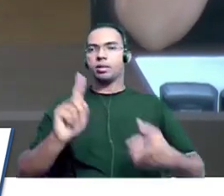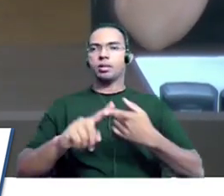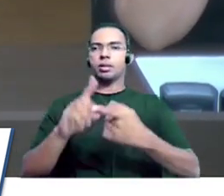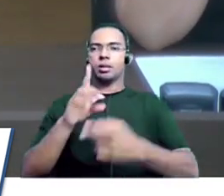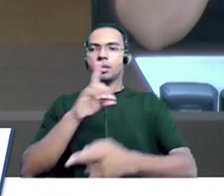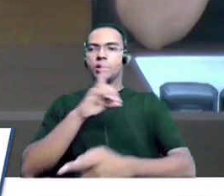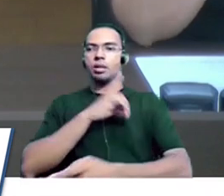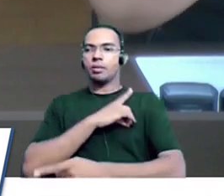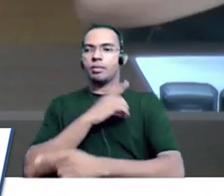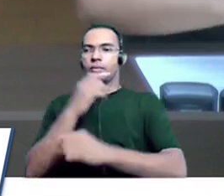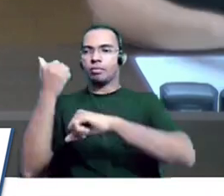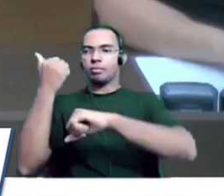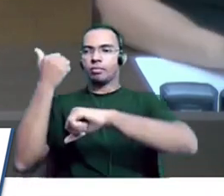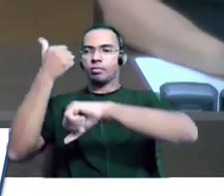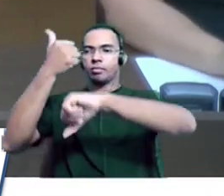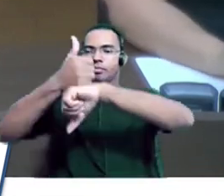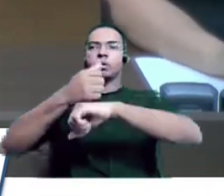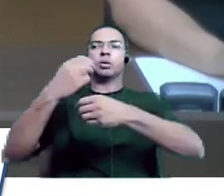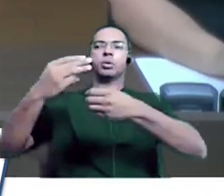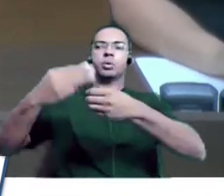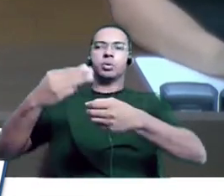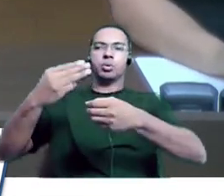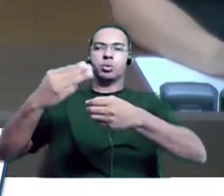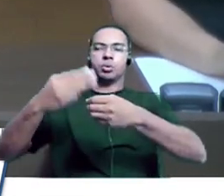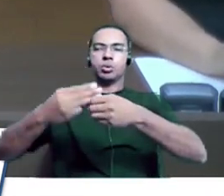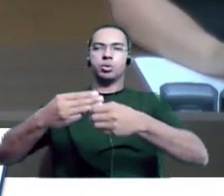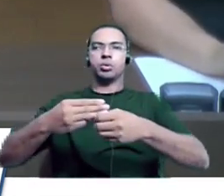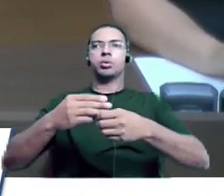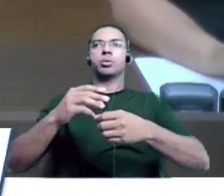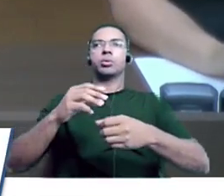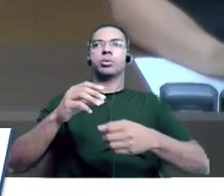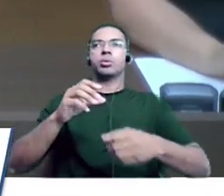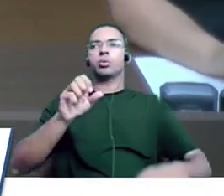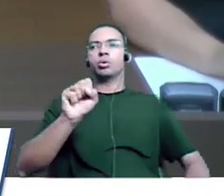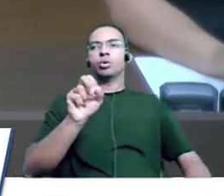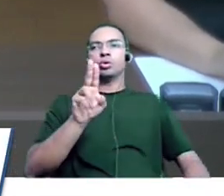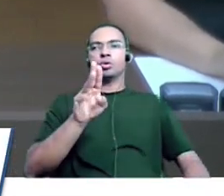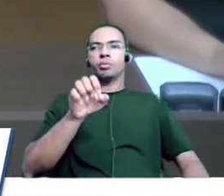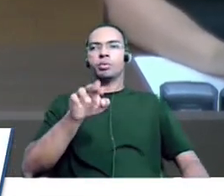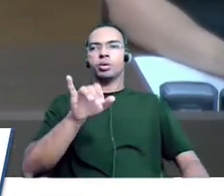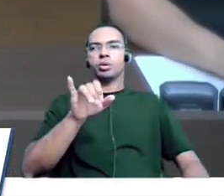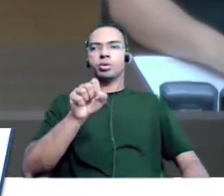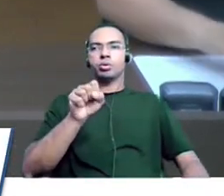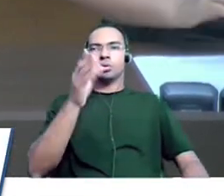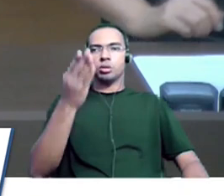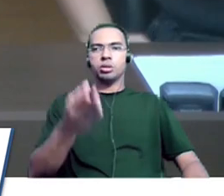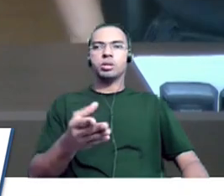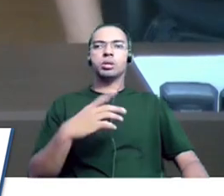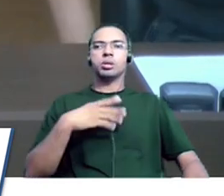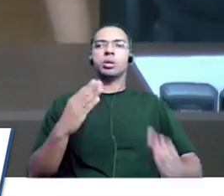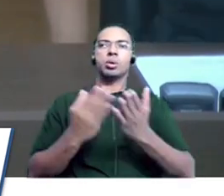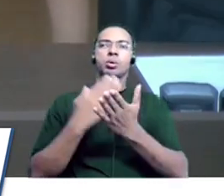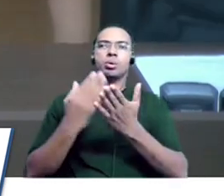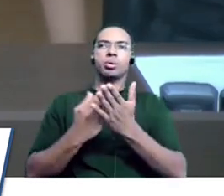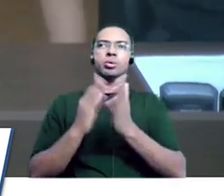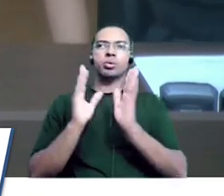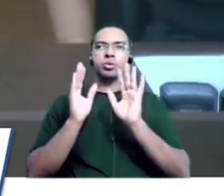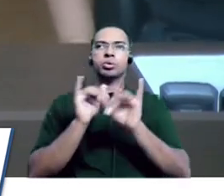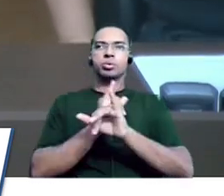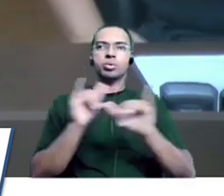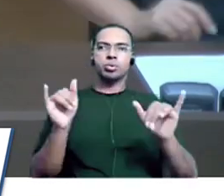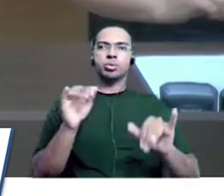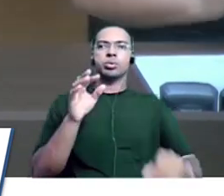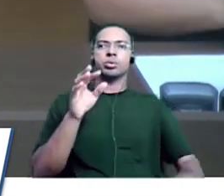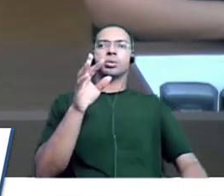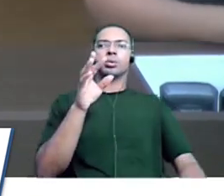titular do município de Sud-Menusse. Dr. Jorge possui um livro publicado, textos em jornais